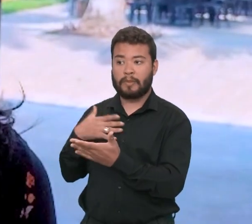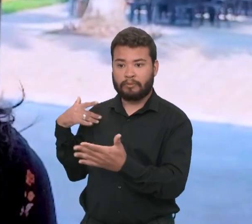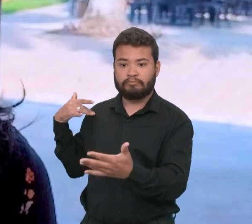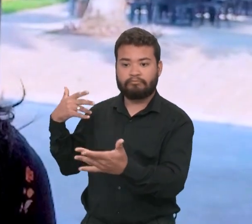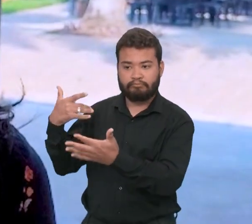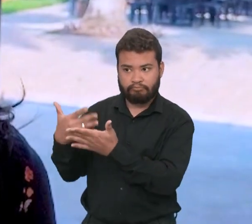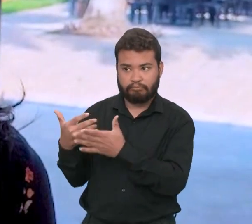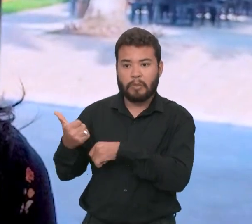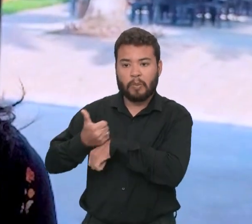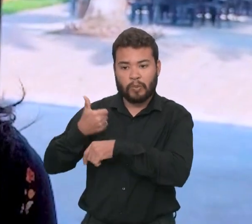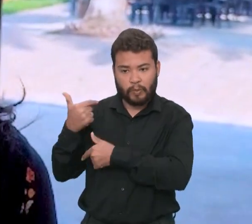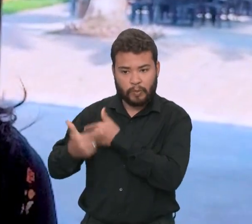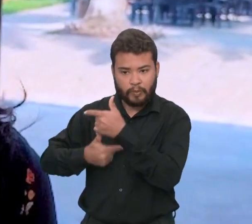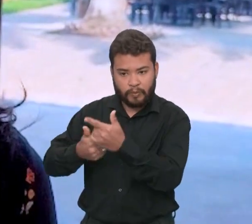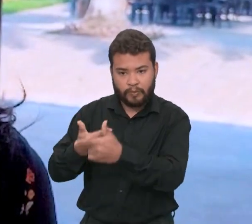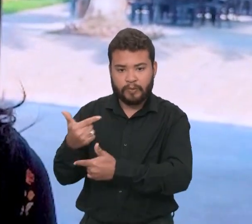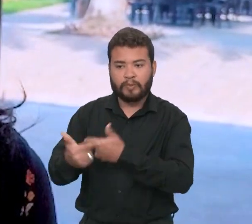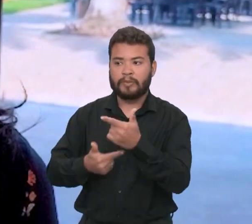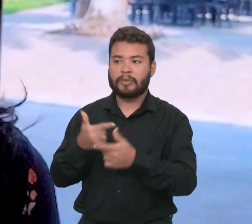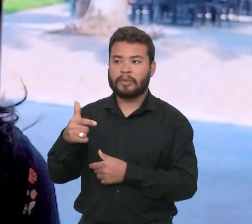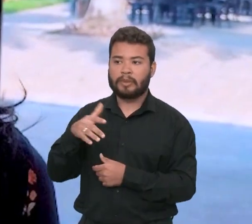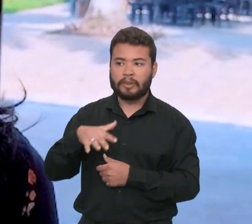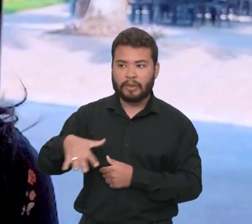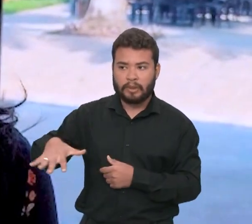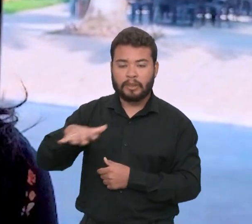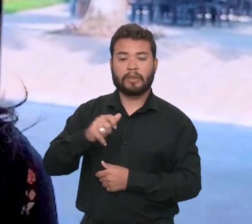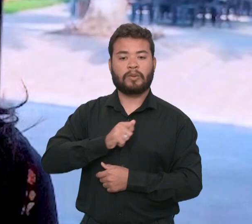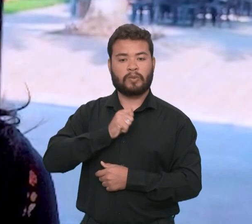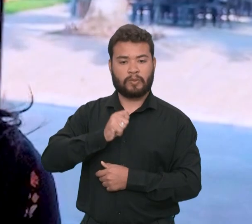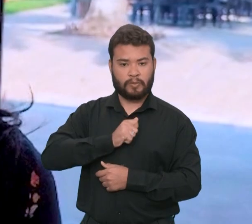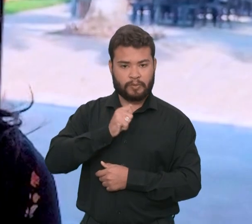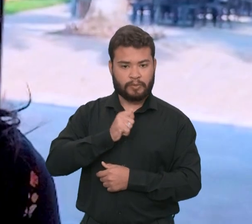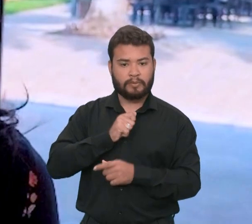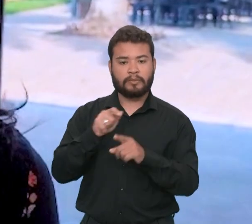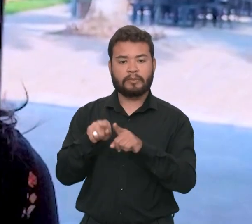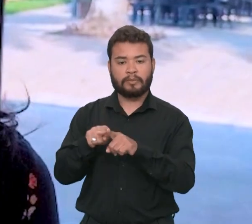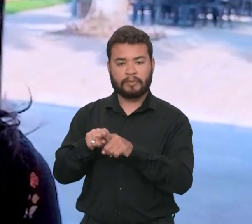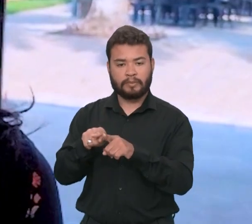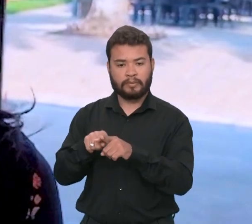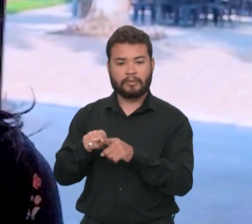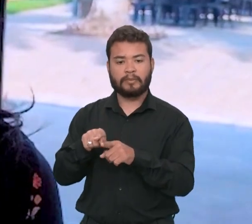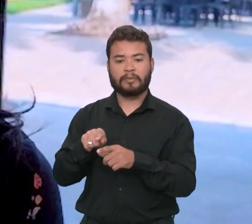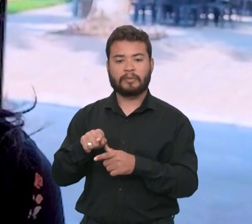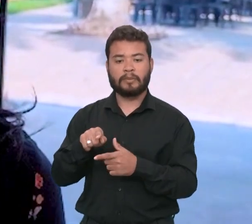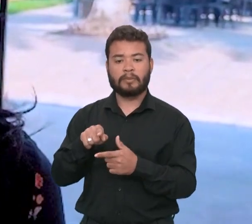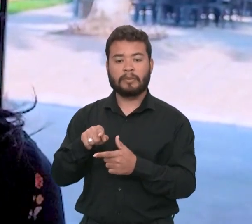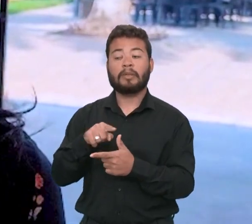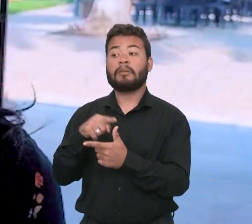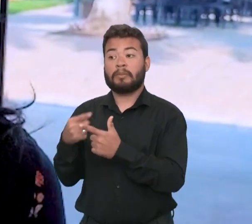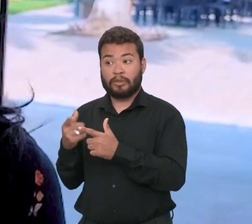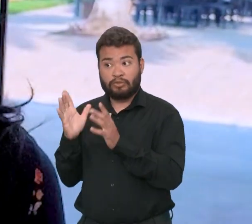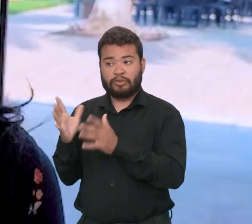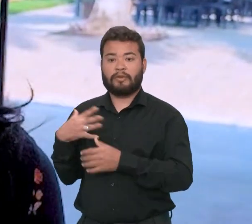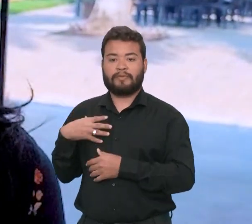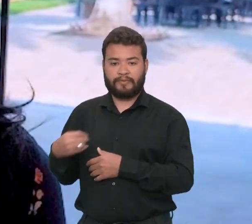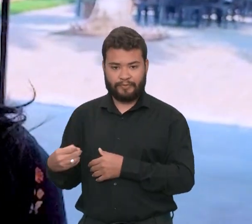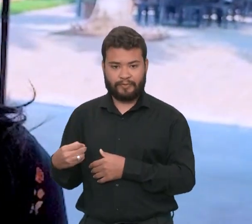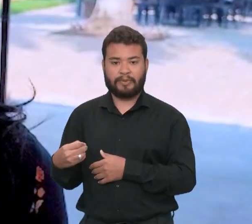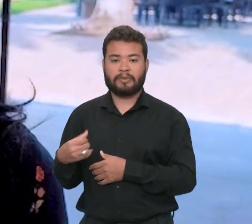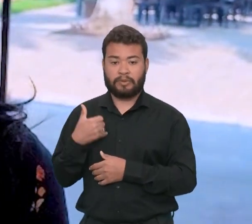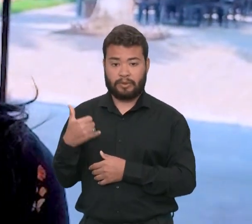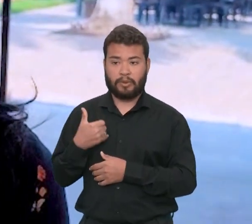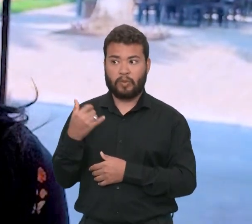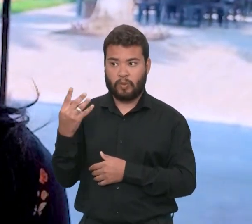profissional na área de antropologia, depois de ter um filho de 4 anos e